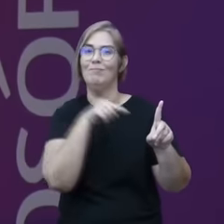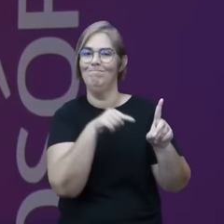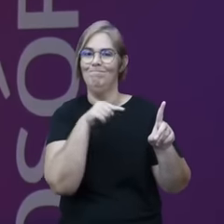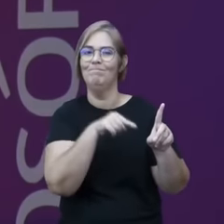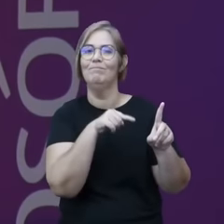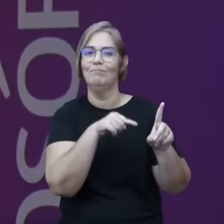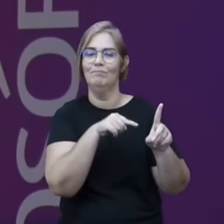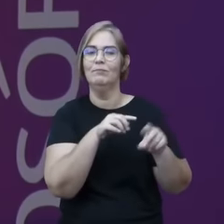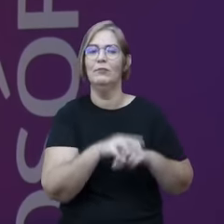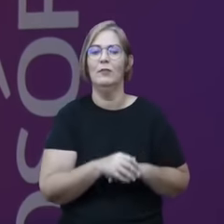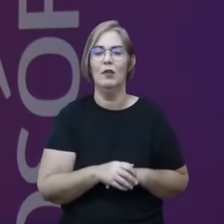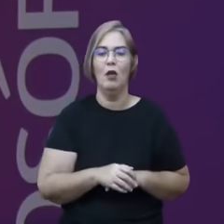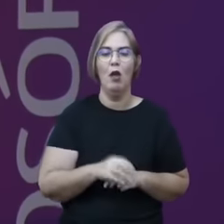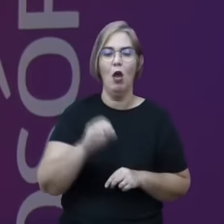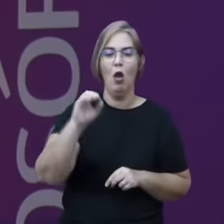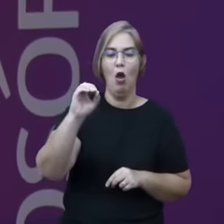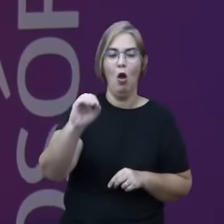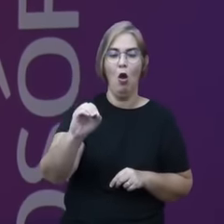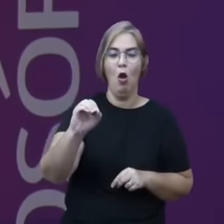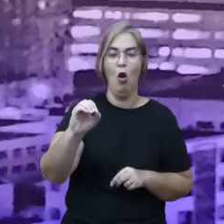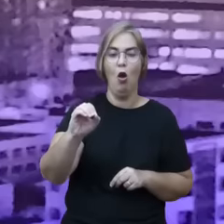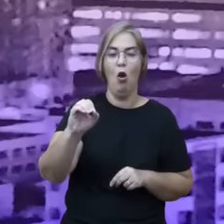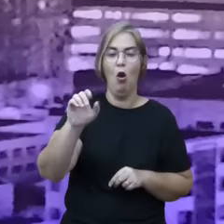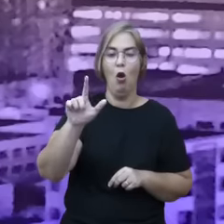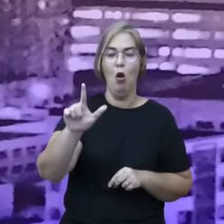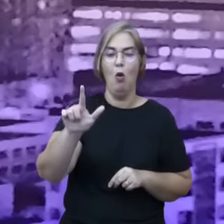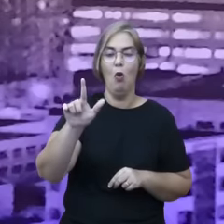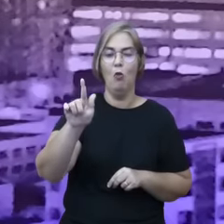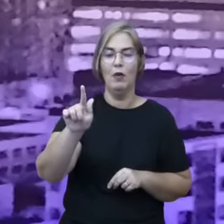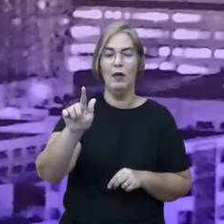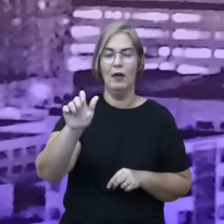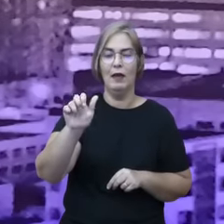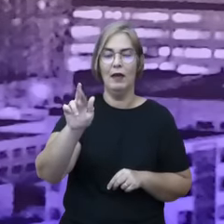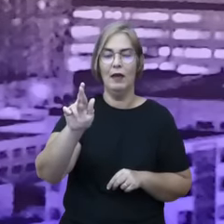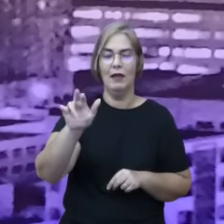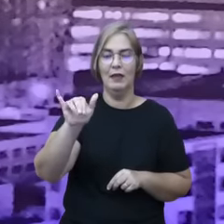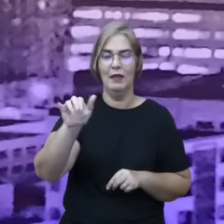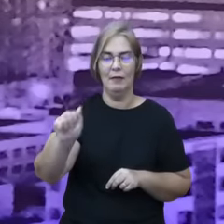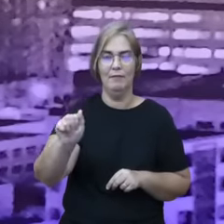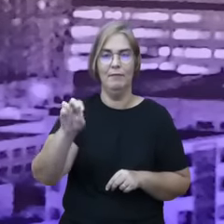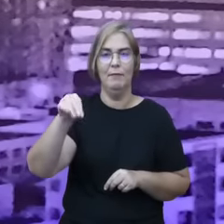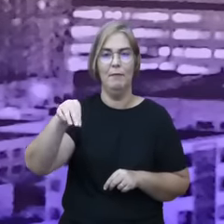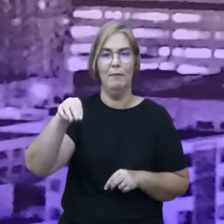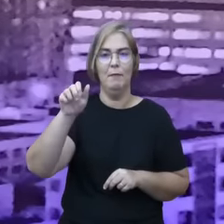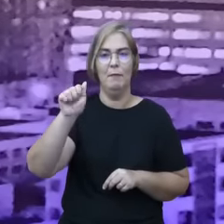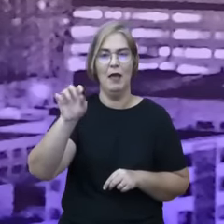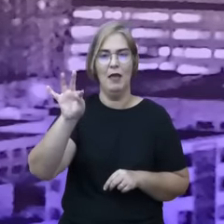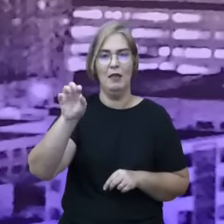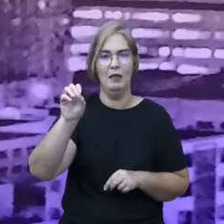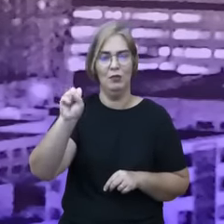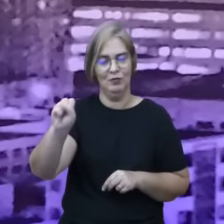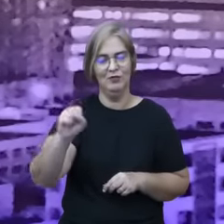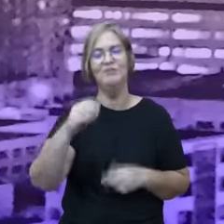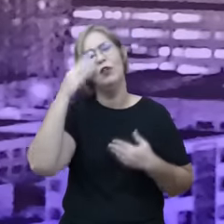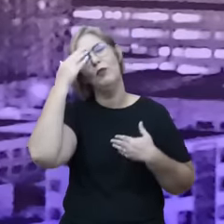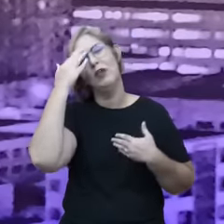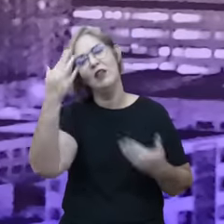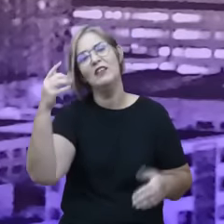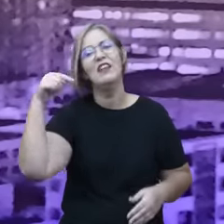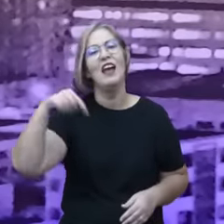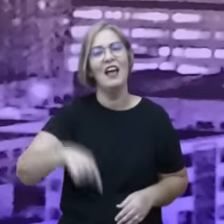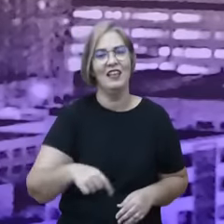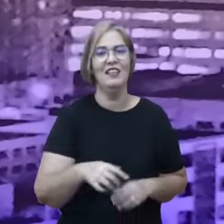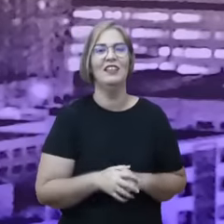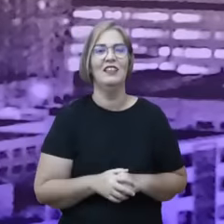Gari Matos. Vamos à pergunta dela. Olá, Maurício. Queria iniciar agradecendo estar aqui com você, com a